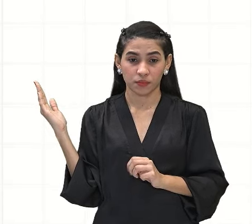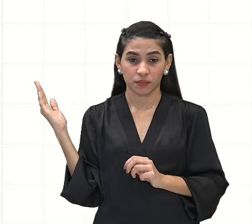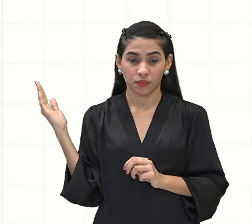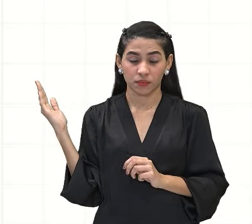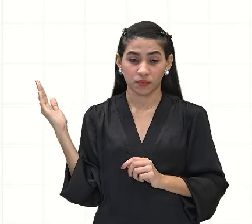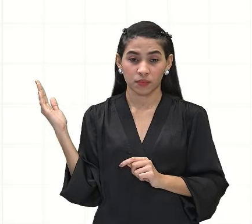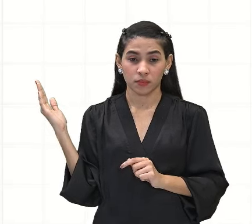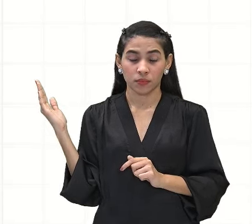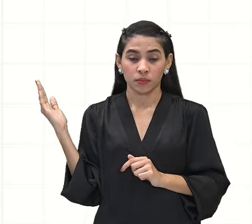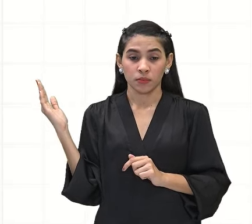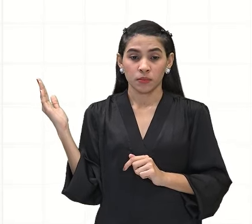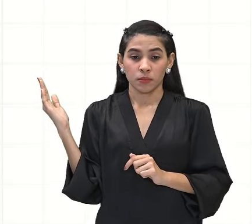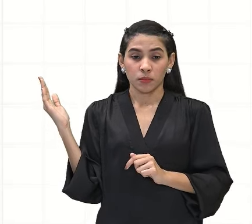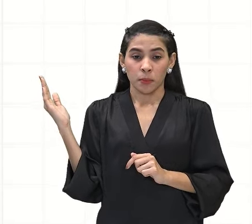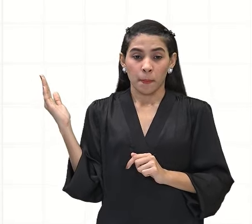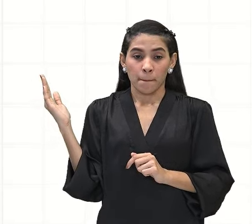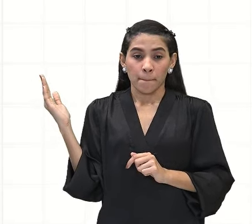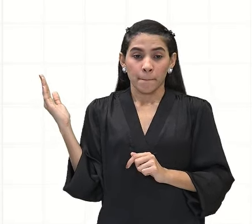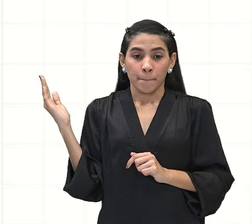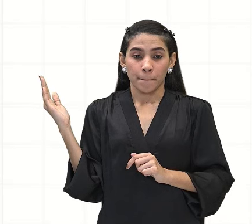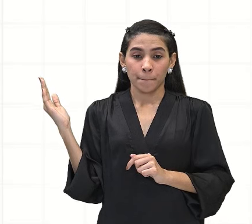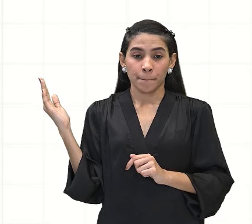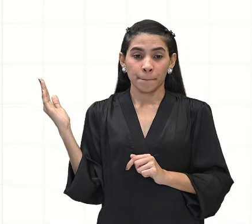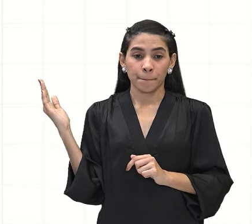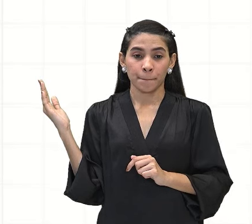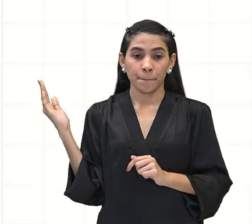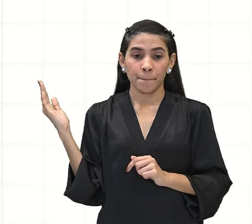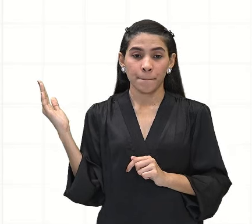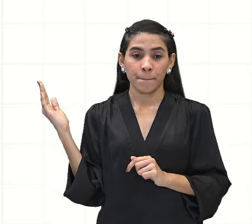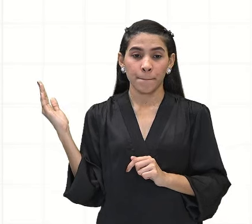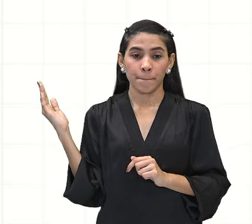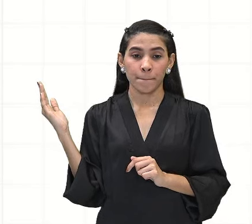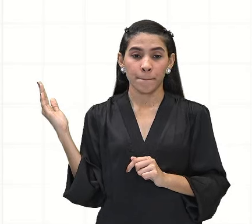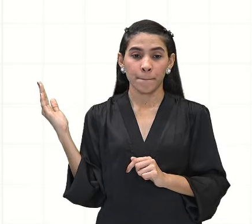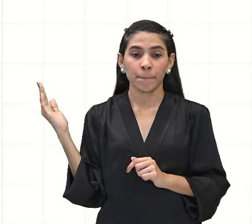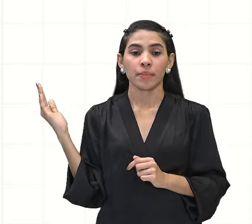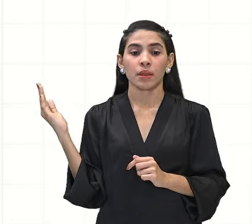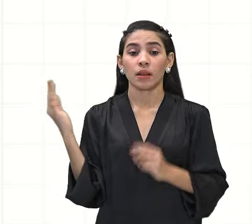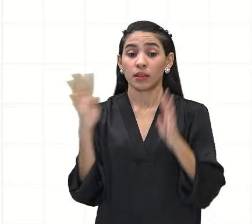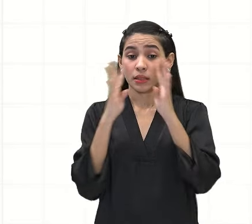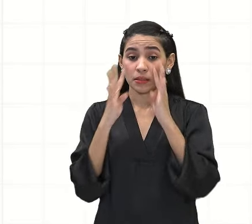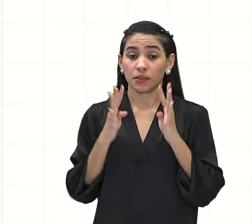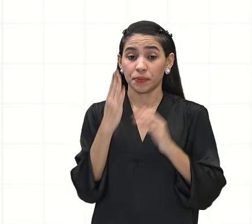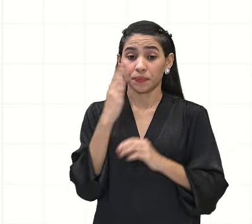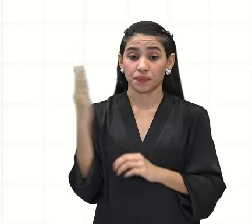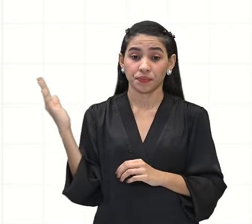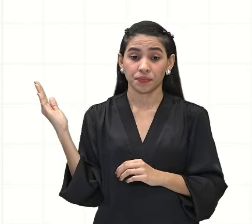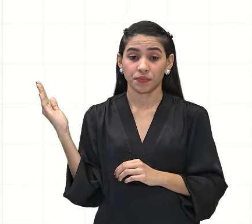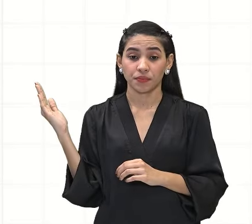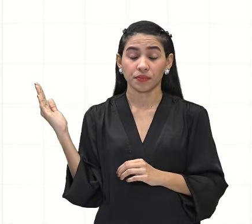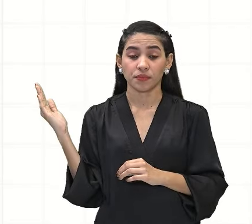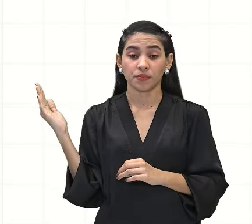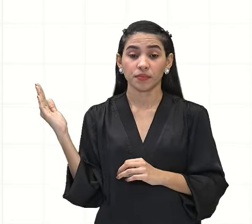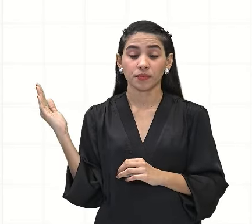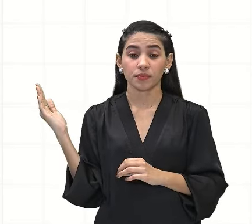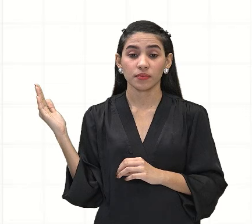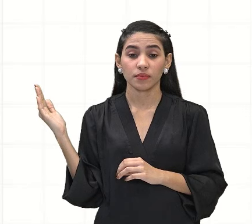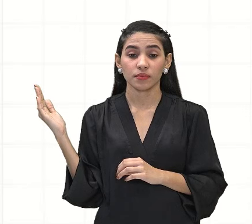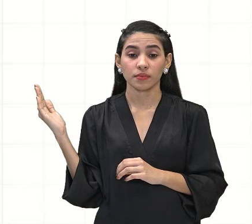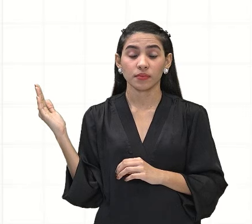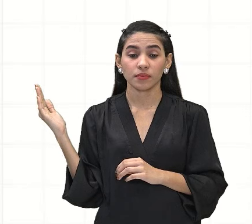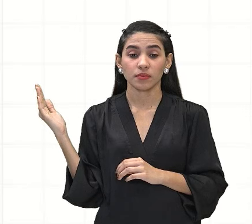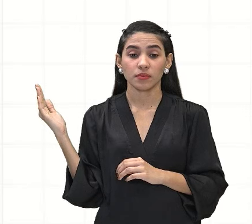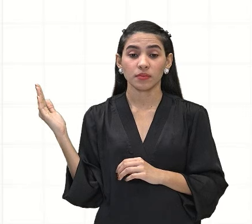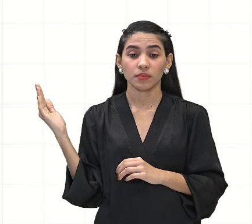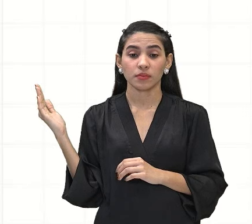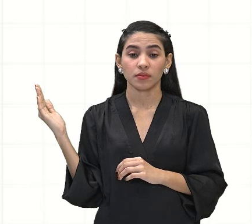esse problema pede para você considerar o pi ó o número máximo de pessoas que poderão brincar de uma só vez neste